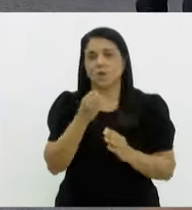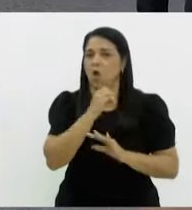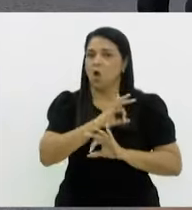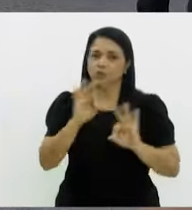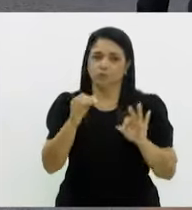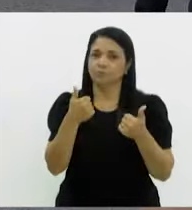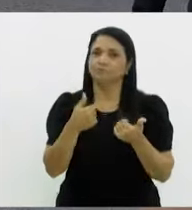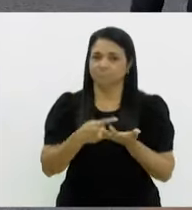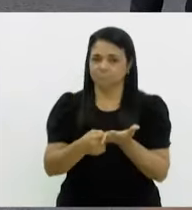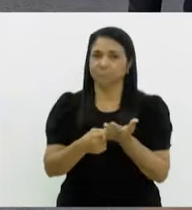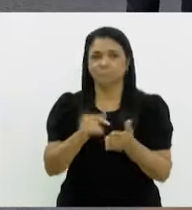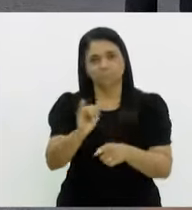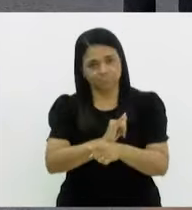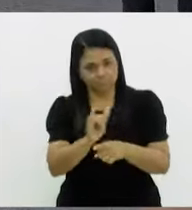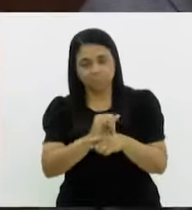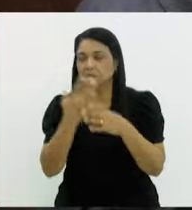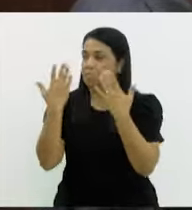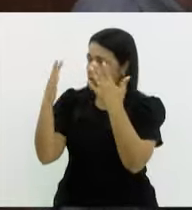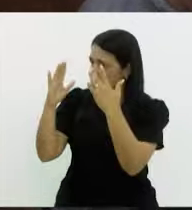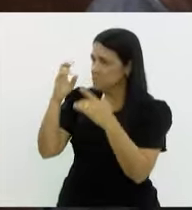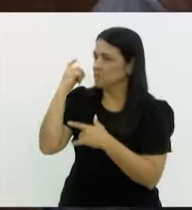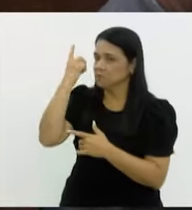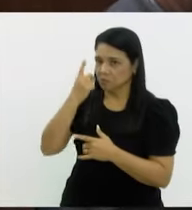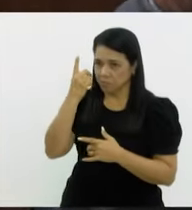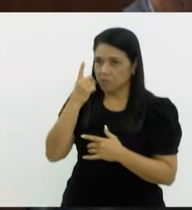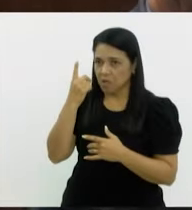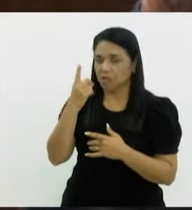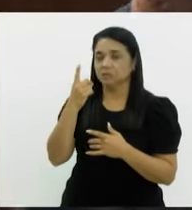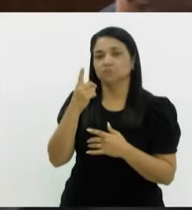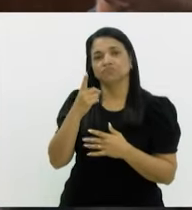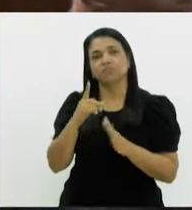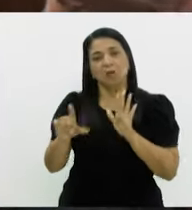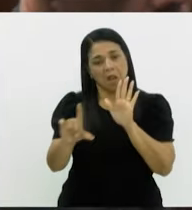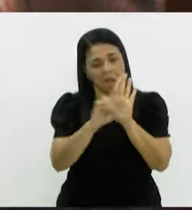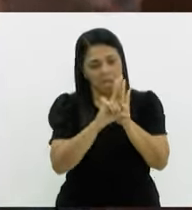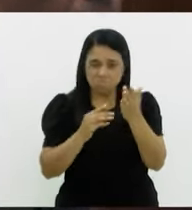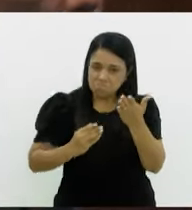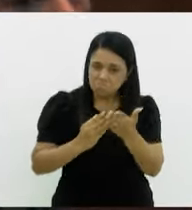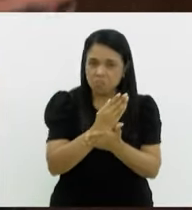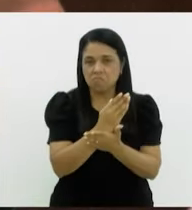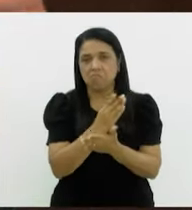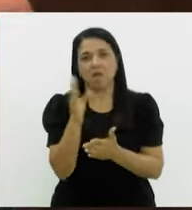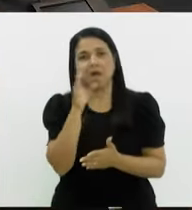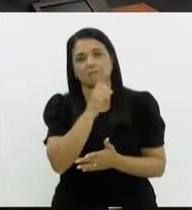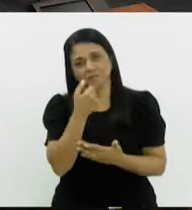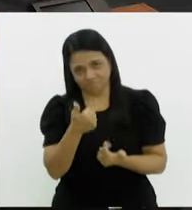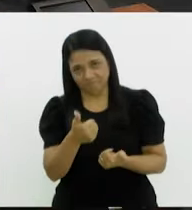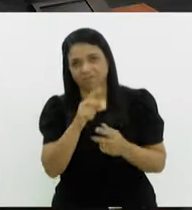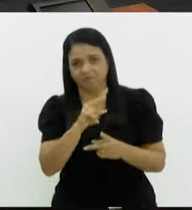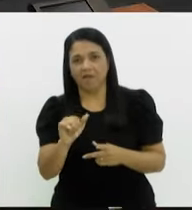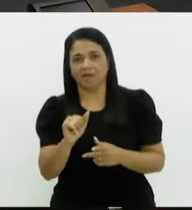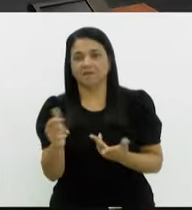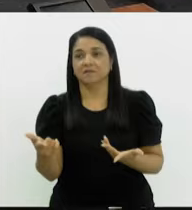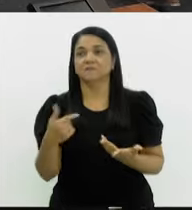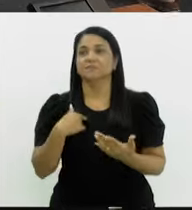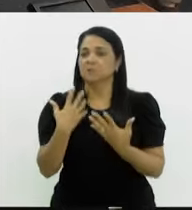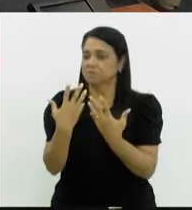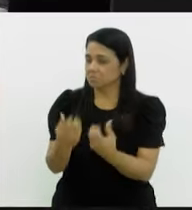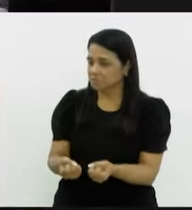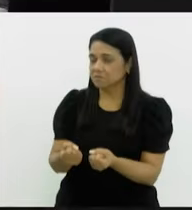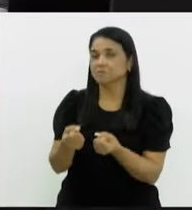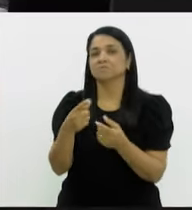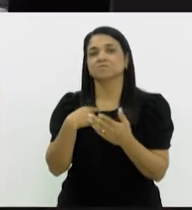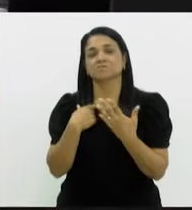Mais uma vez, parabenizar a deputada e em breve nós teremos aí a lei da deputada aprovada. Muito obrigado, senhor presidente. Acatado o pedido da